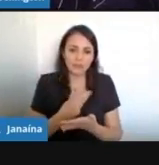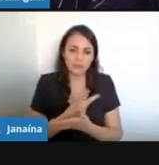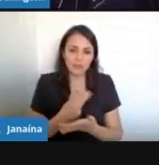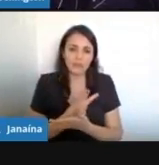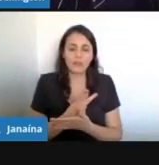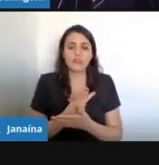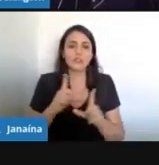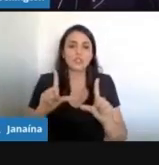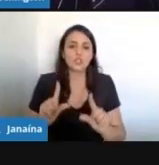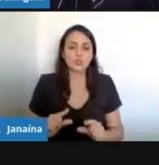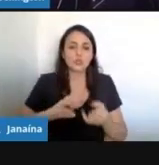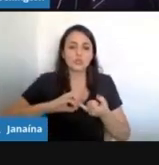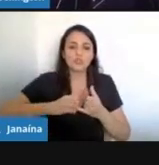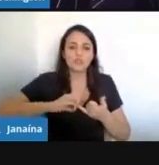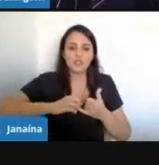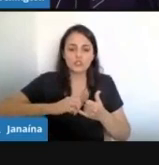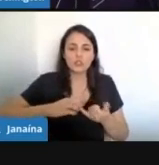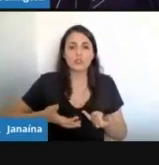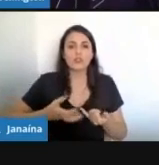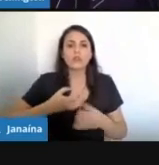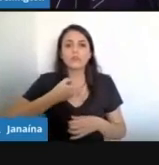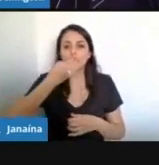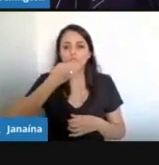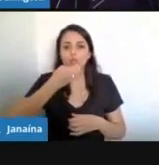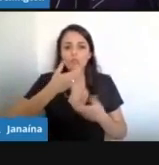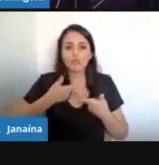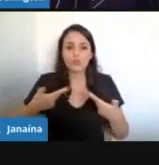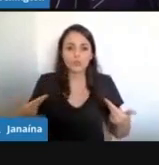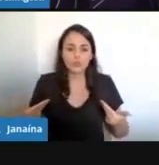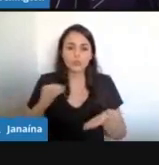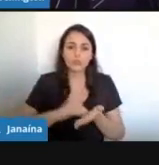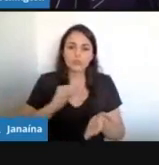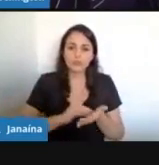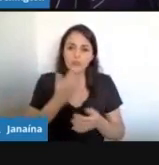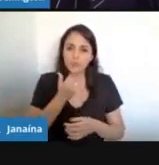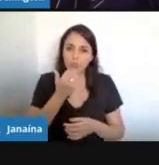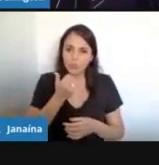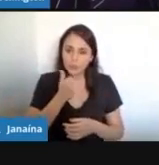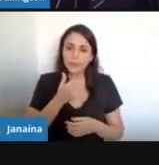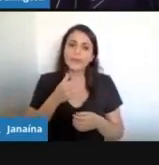de feijão, de frutas, né? E também ele tá